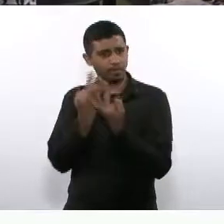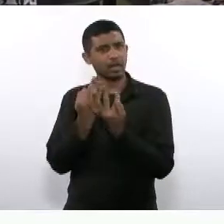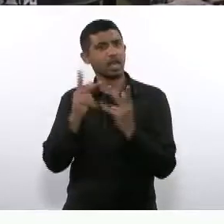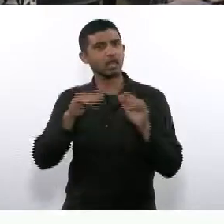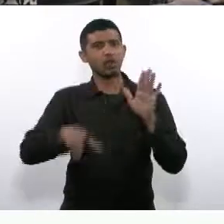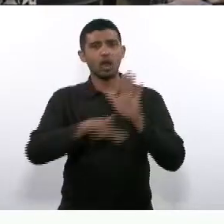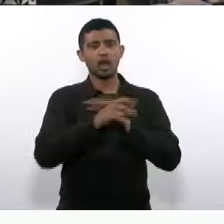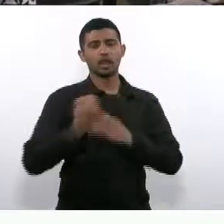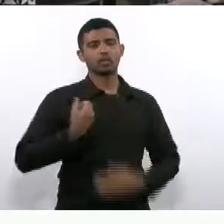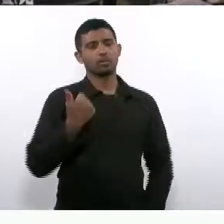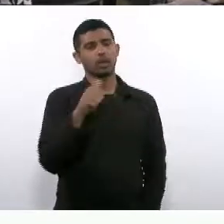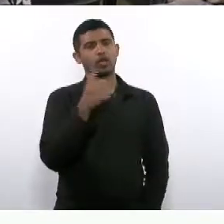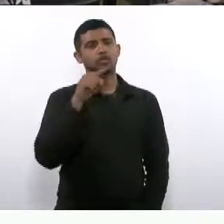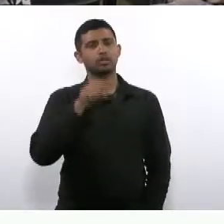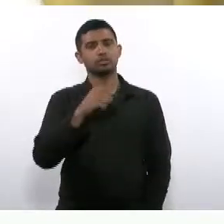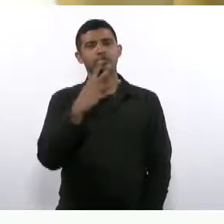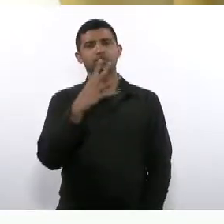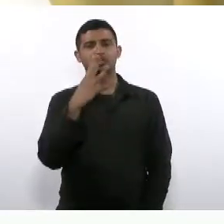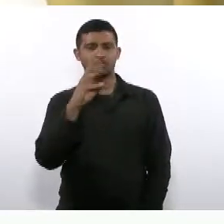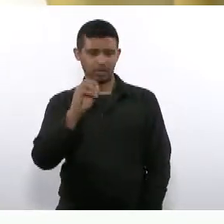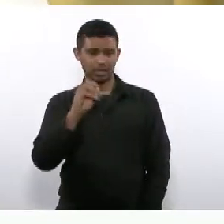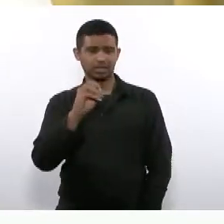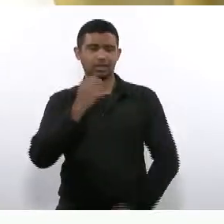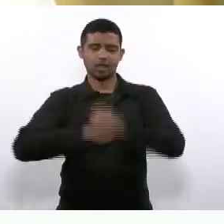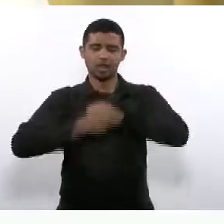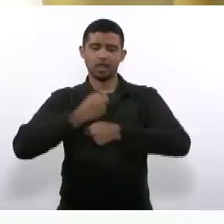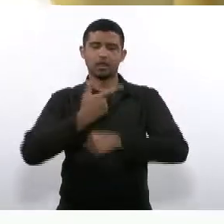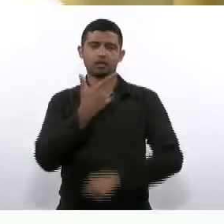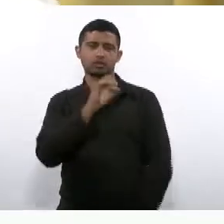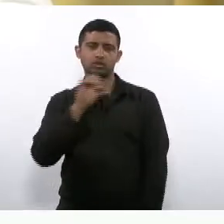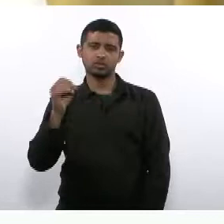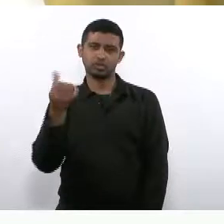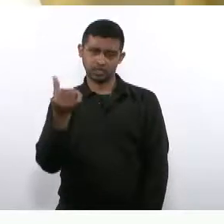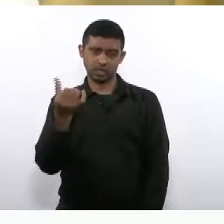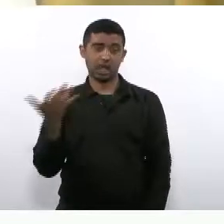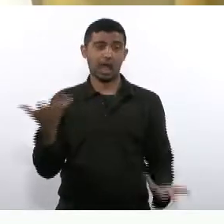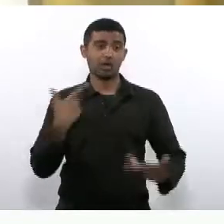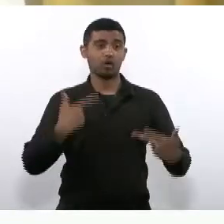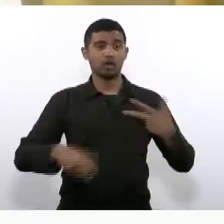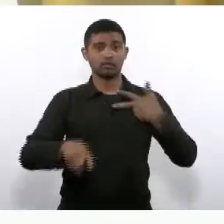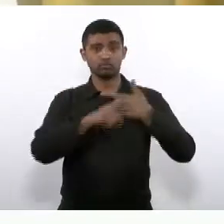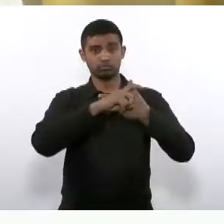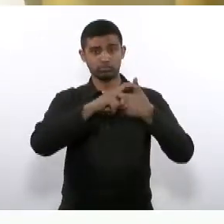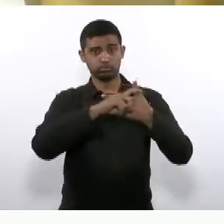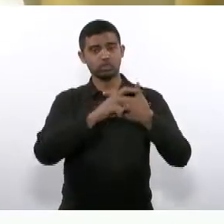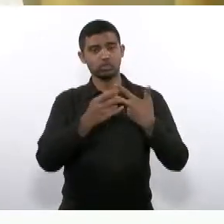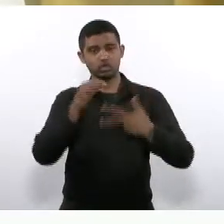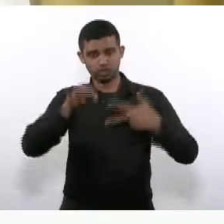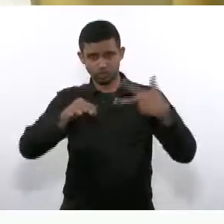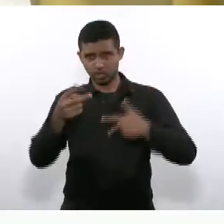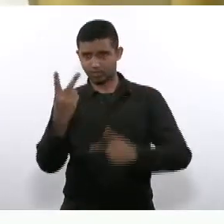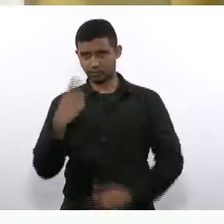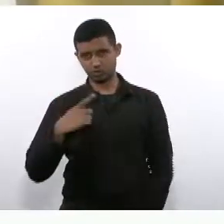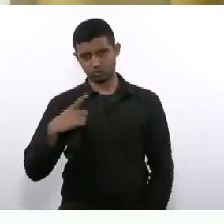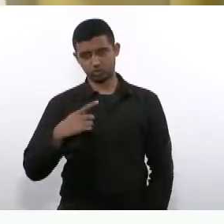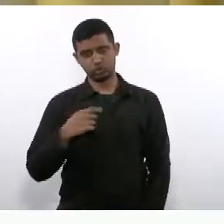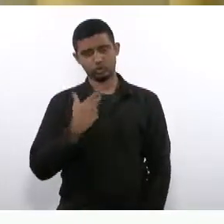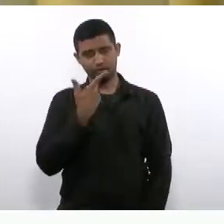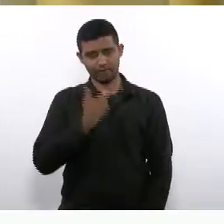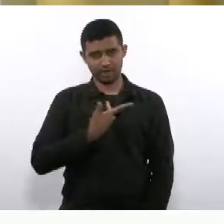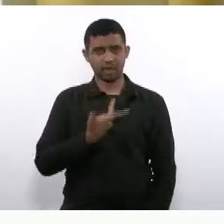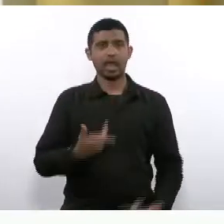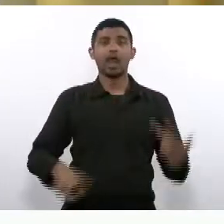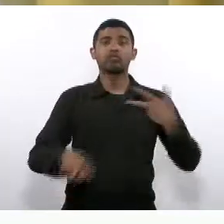preconiza a Lei 11.340 de 2006. Aí vamos ao Poder Executivo. O Poder Judiciário são essas duas. Ao